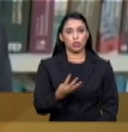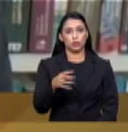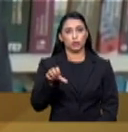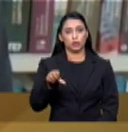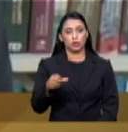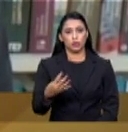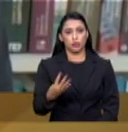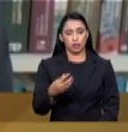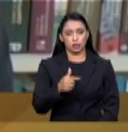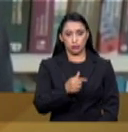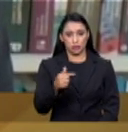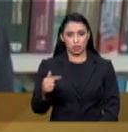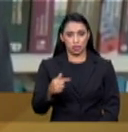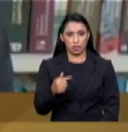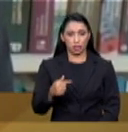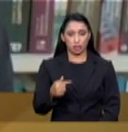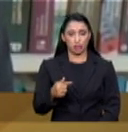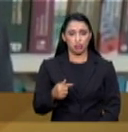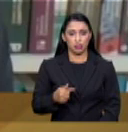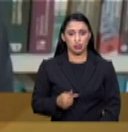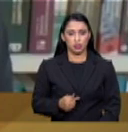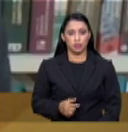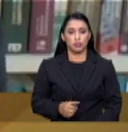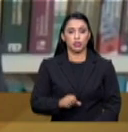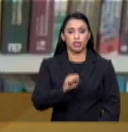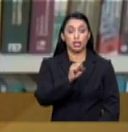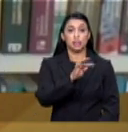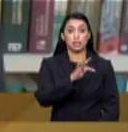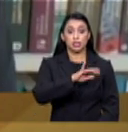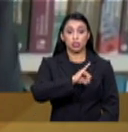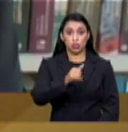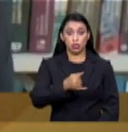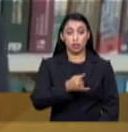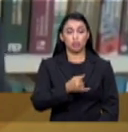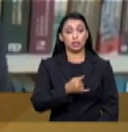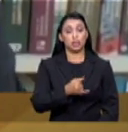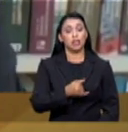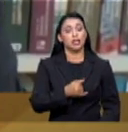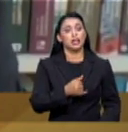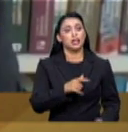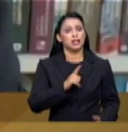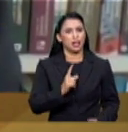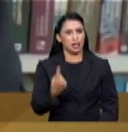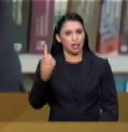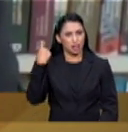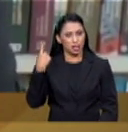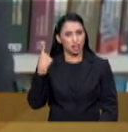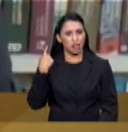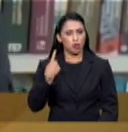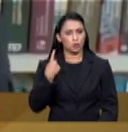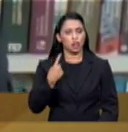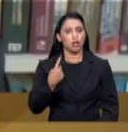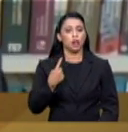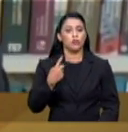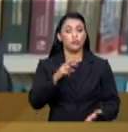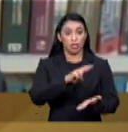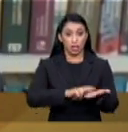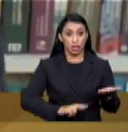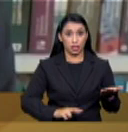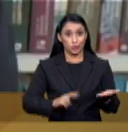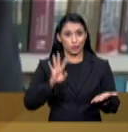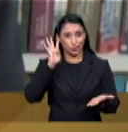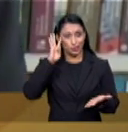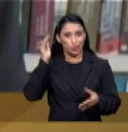104.947, enquanto ministro do Superior Tribunal de Justiça, em que Vossa Excelência foi redator para o acordo. E com a didática que